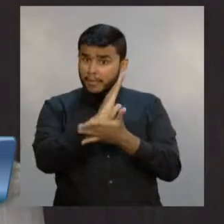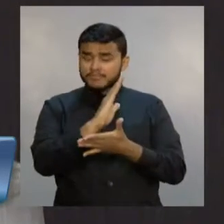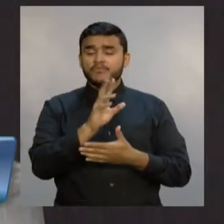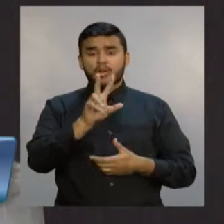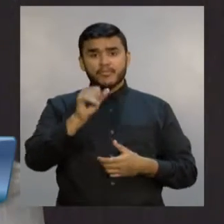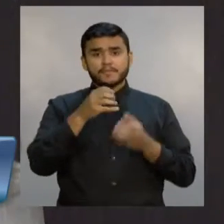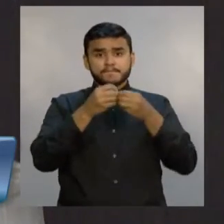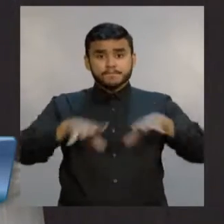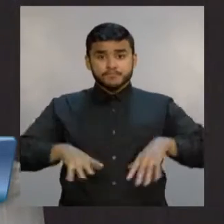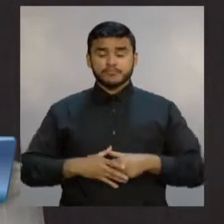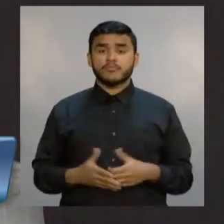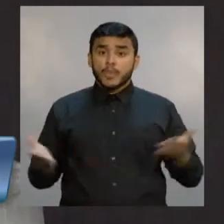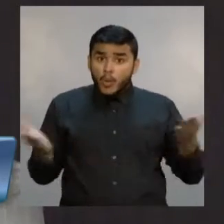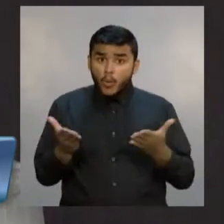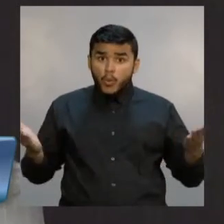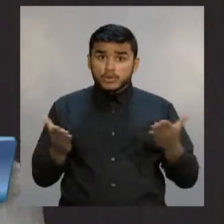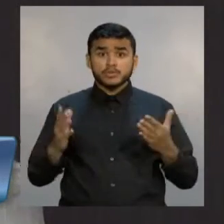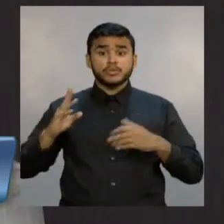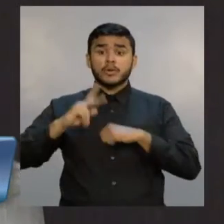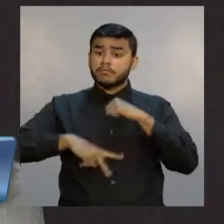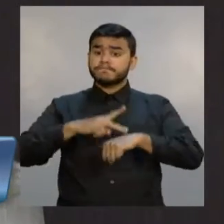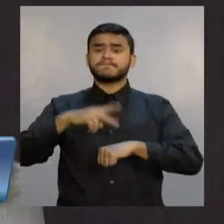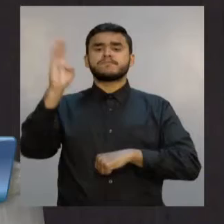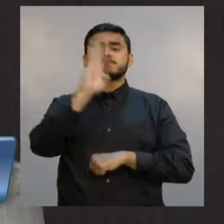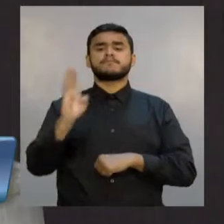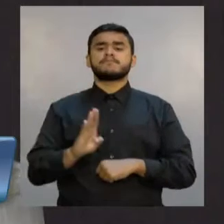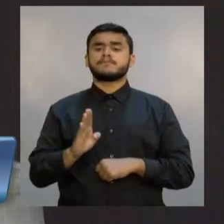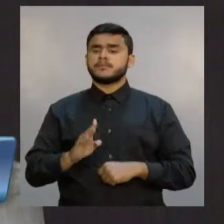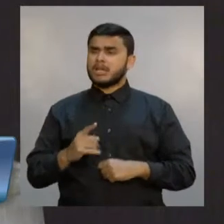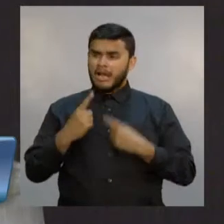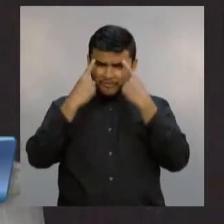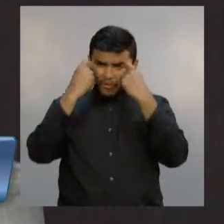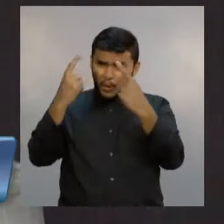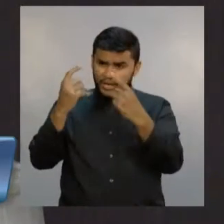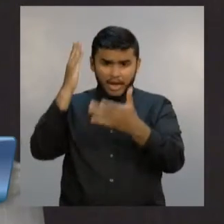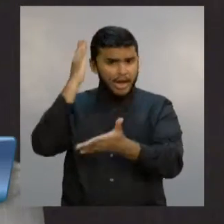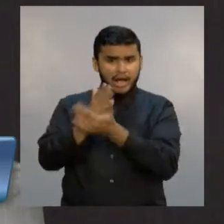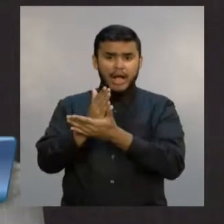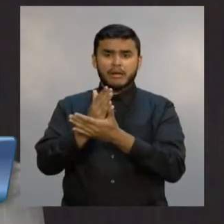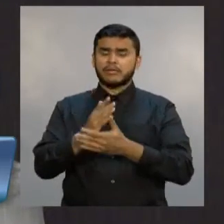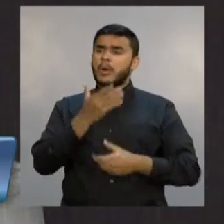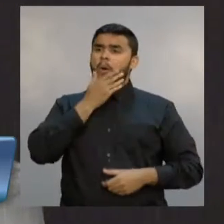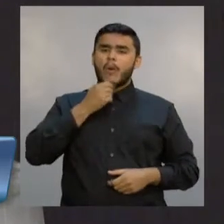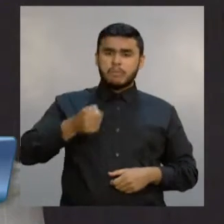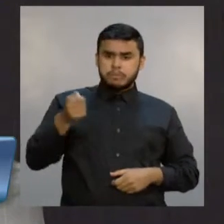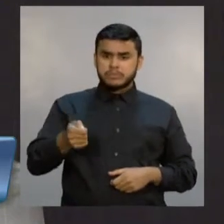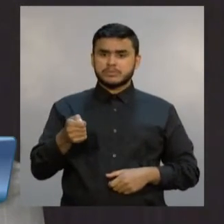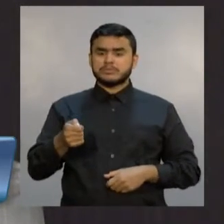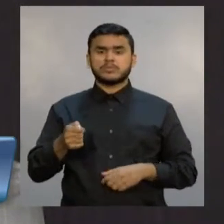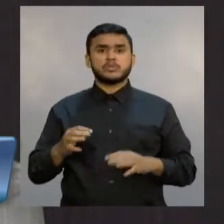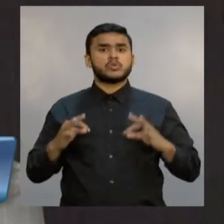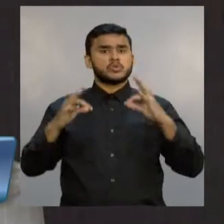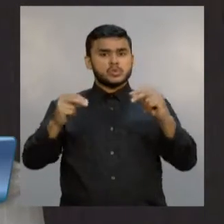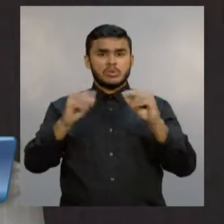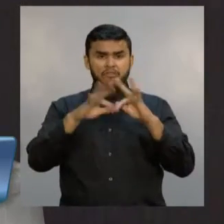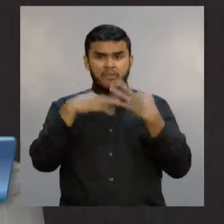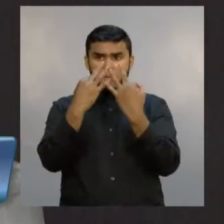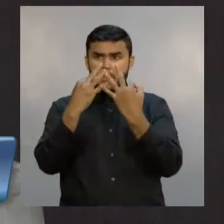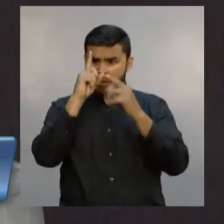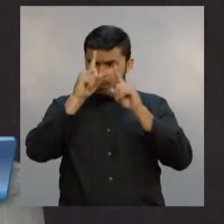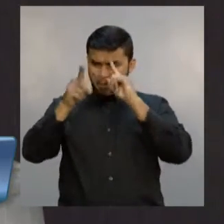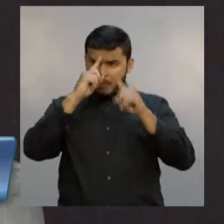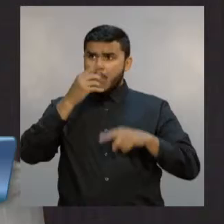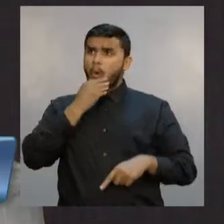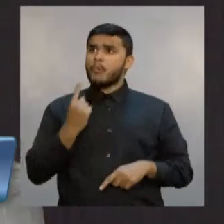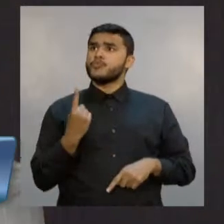as ruas hoje no Brasil contra a violência, o patriarcado, o machismo, mas pelos seus direitos sexuais e